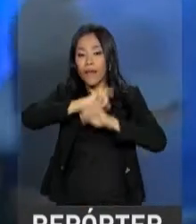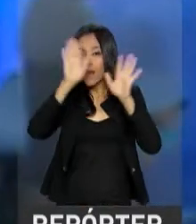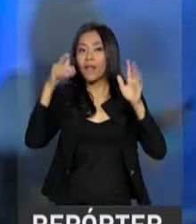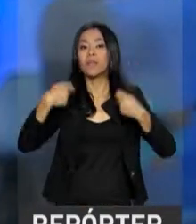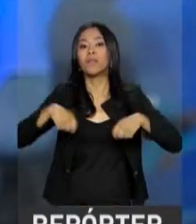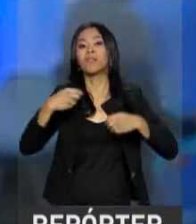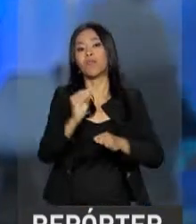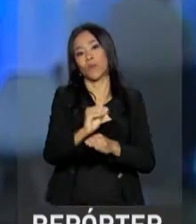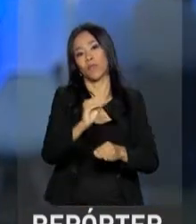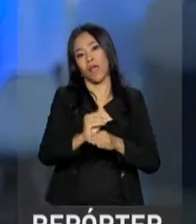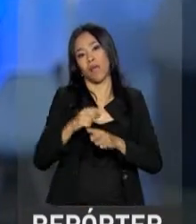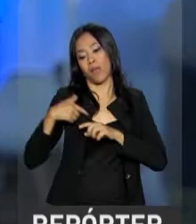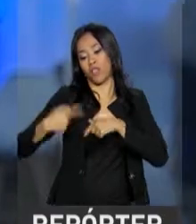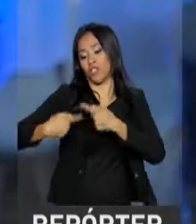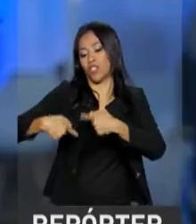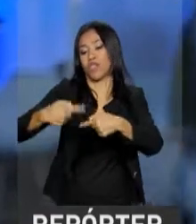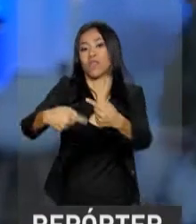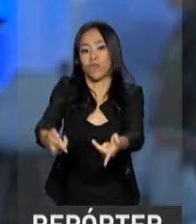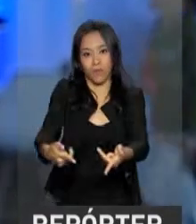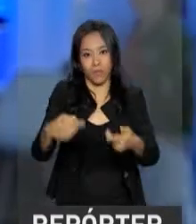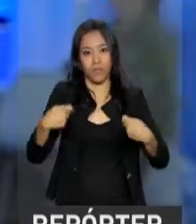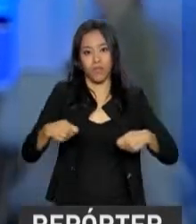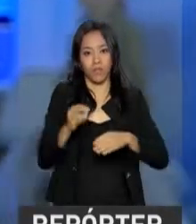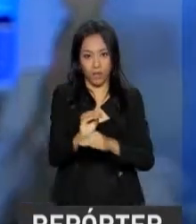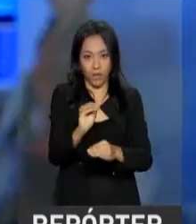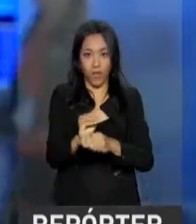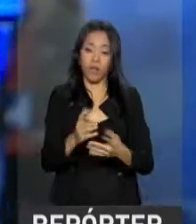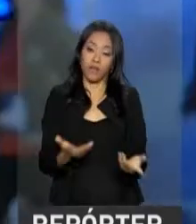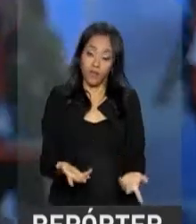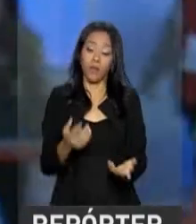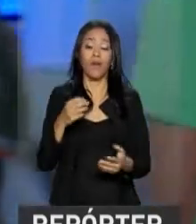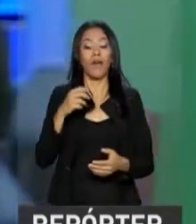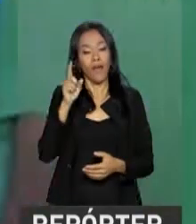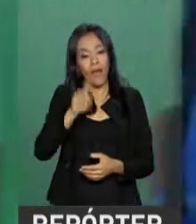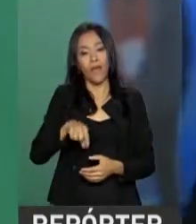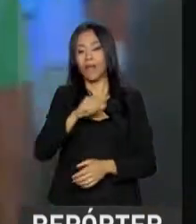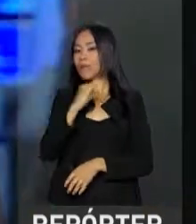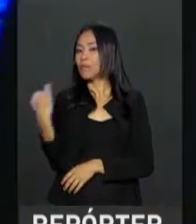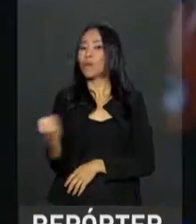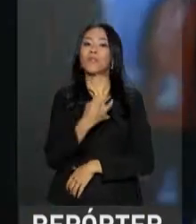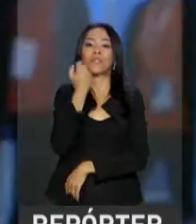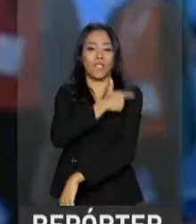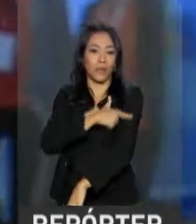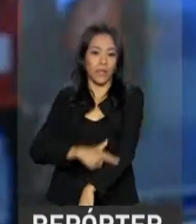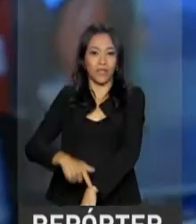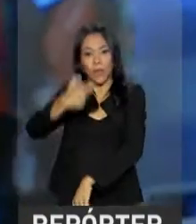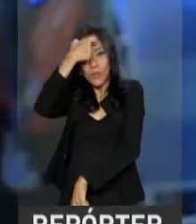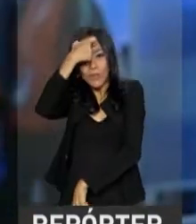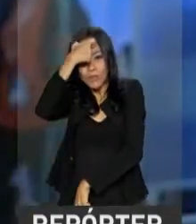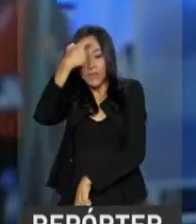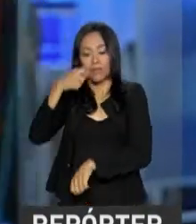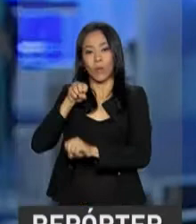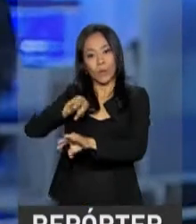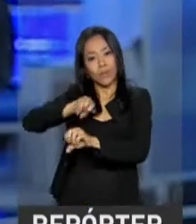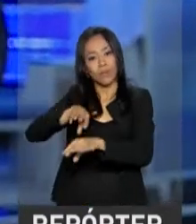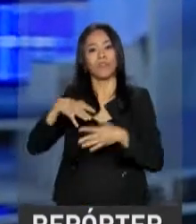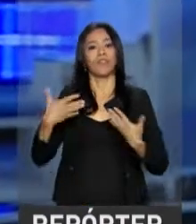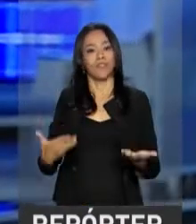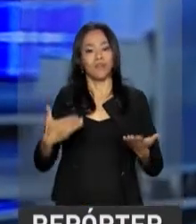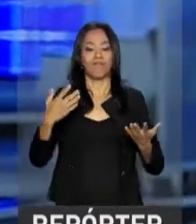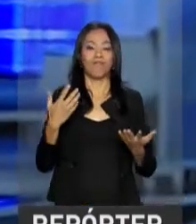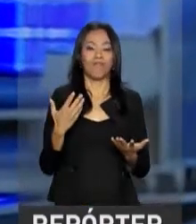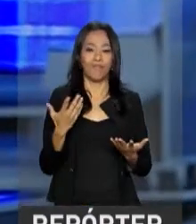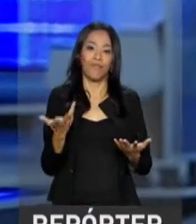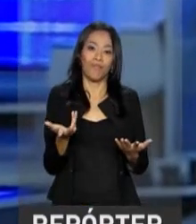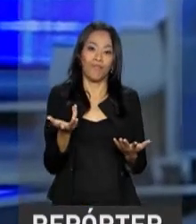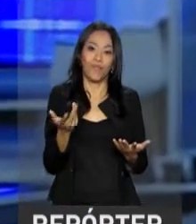próximas gerações. Então, sem dúvida alguma, que a educação é fundamental para conseguir afrontar a crise hídrica